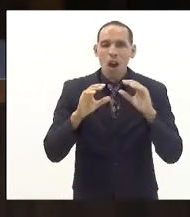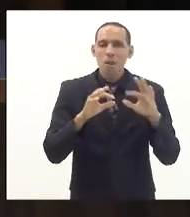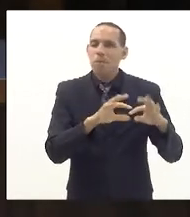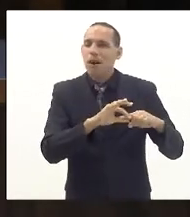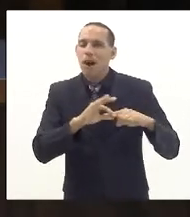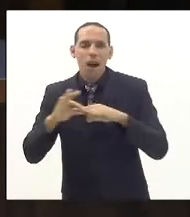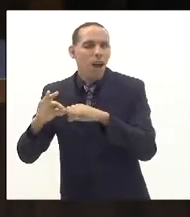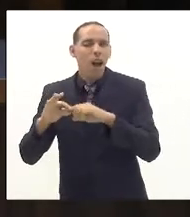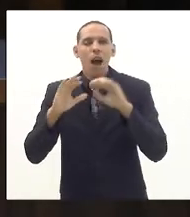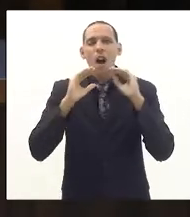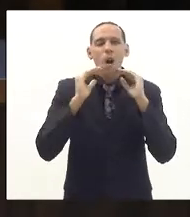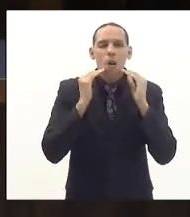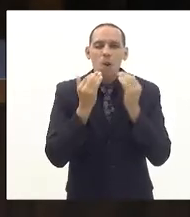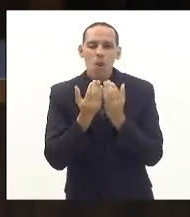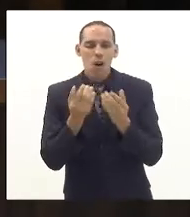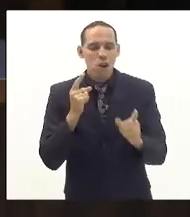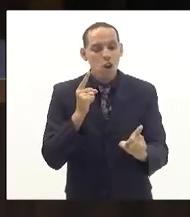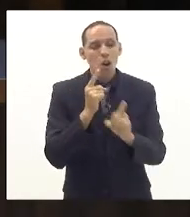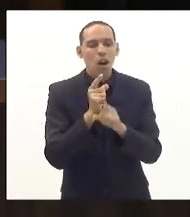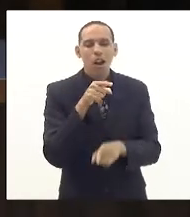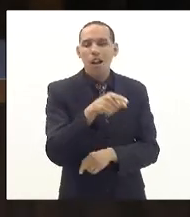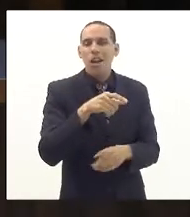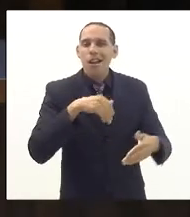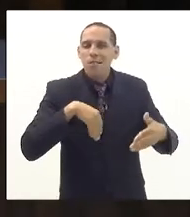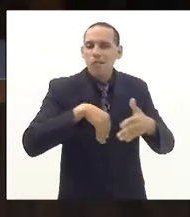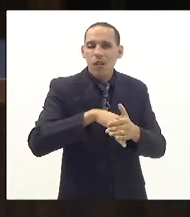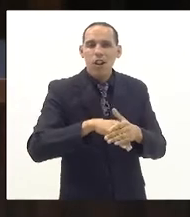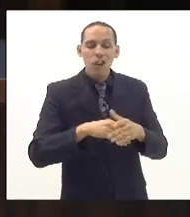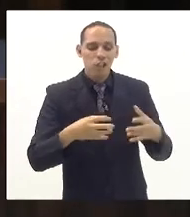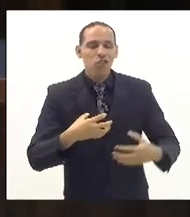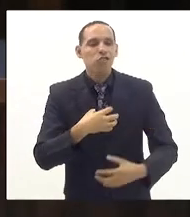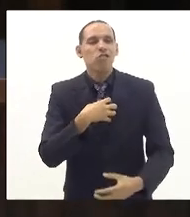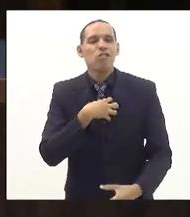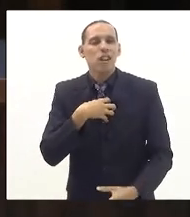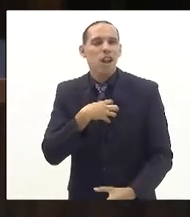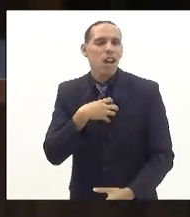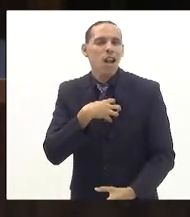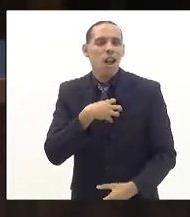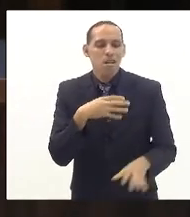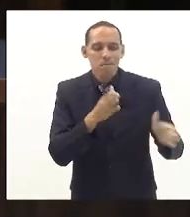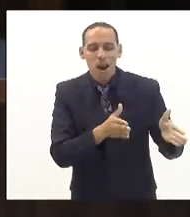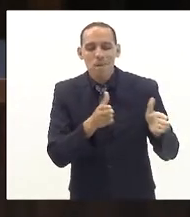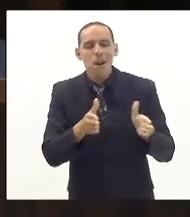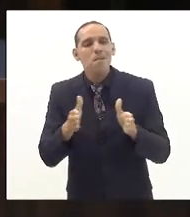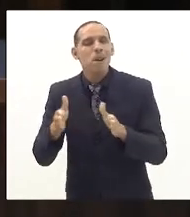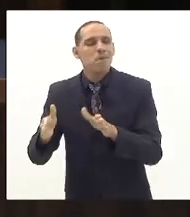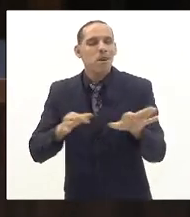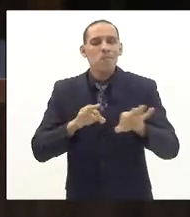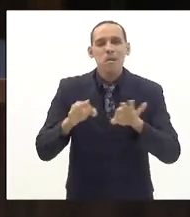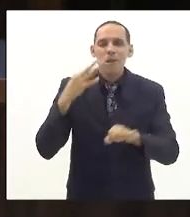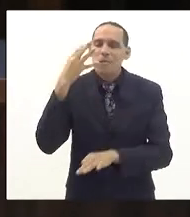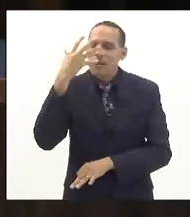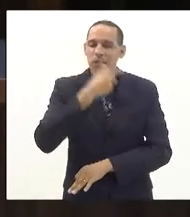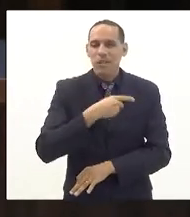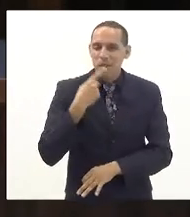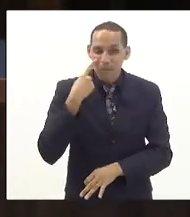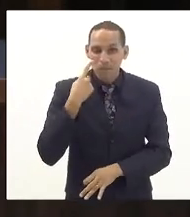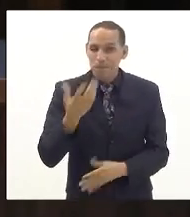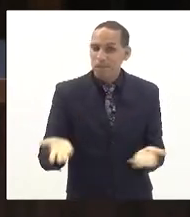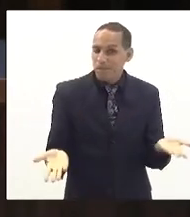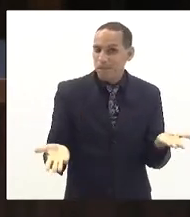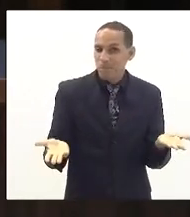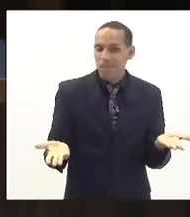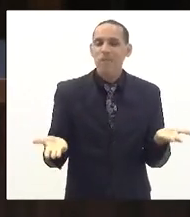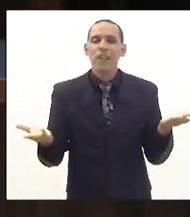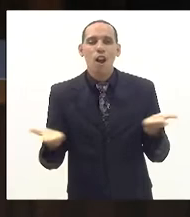periferias, que encontra no futebol essa forma organizativa, né, e bonita de se ver. E aí fica